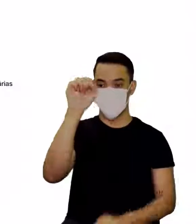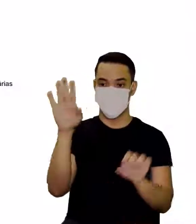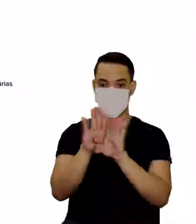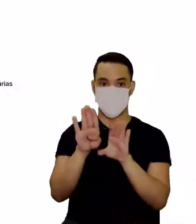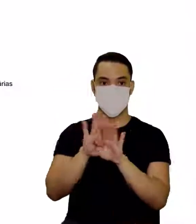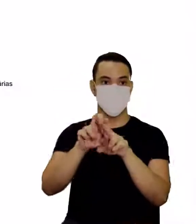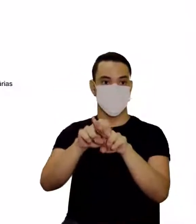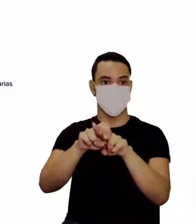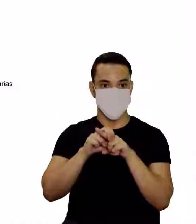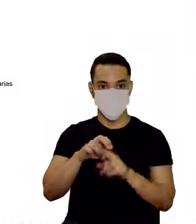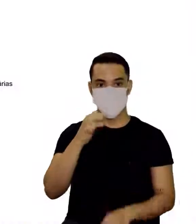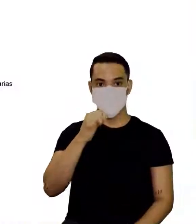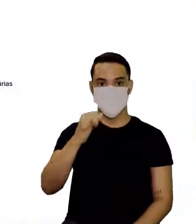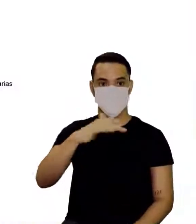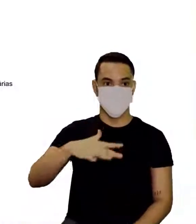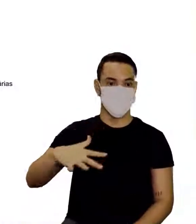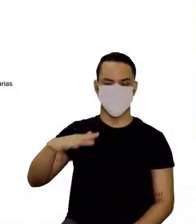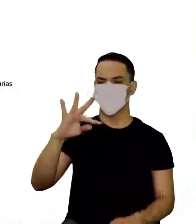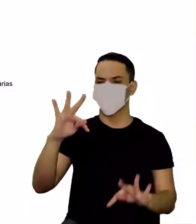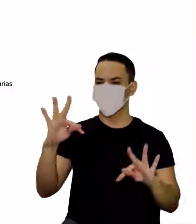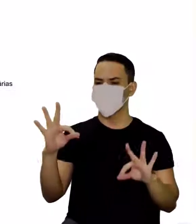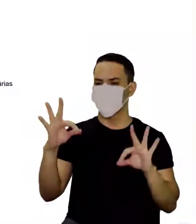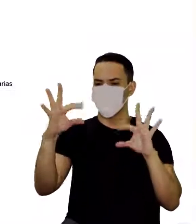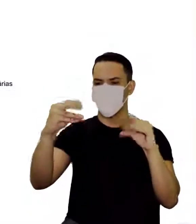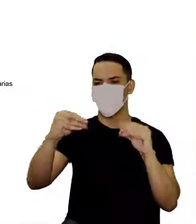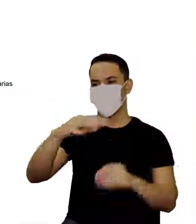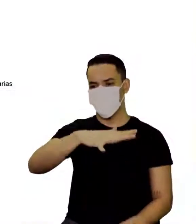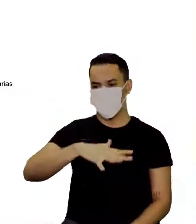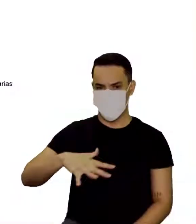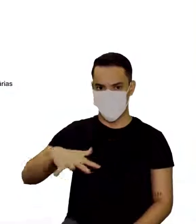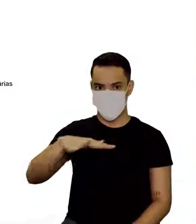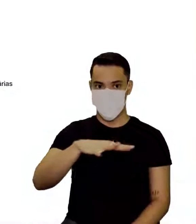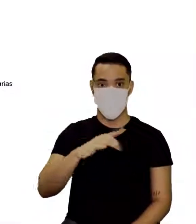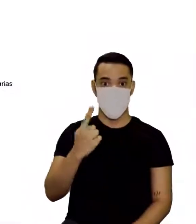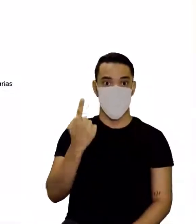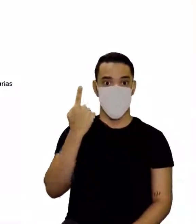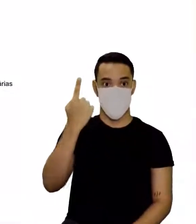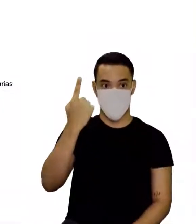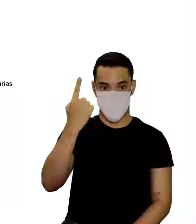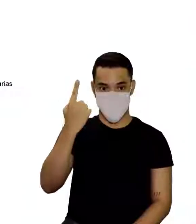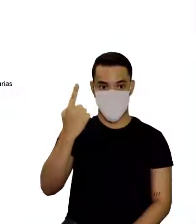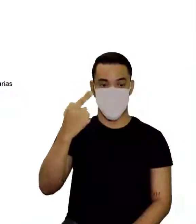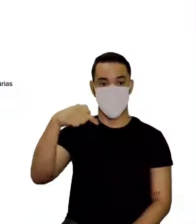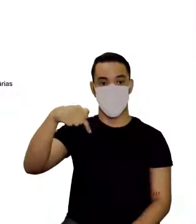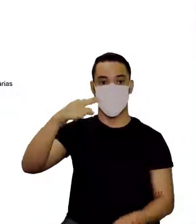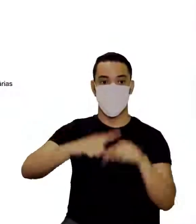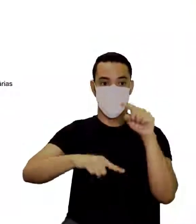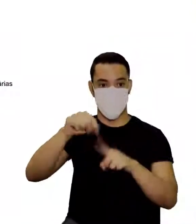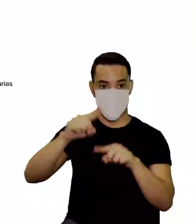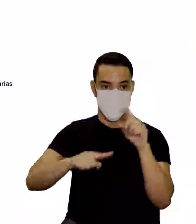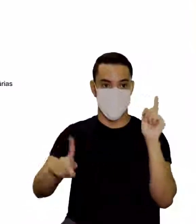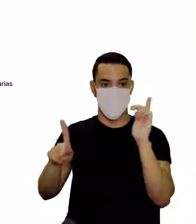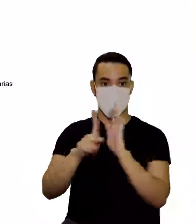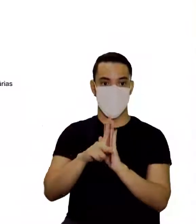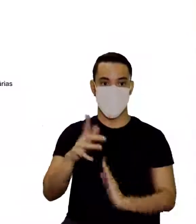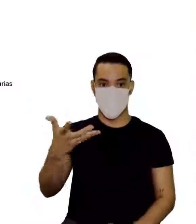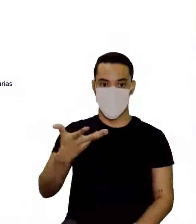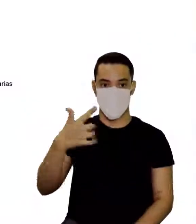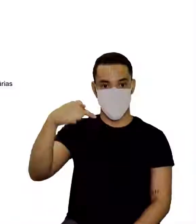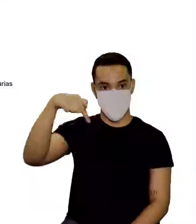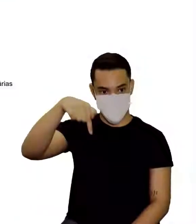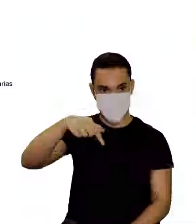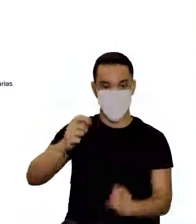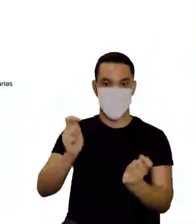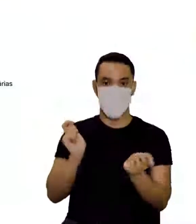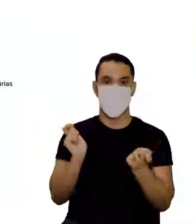campo elétrico, toda região que uma carga geradora de intensidade Q